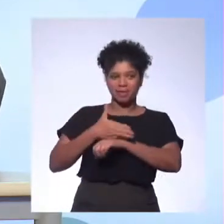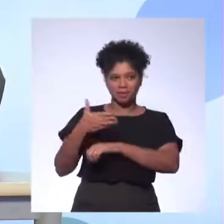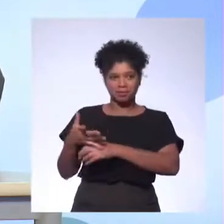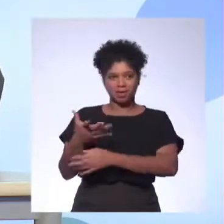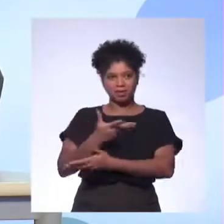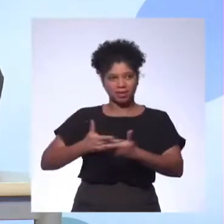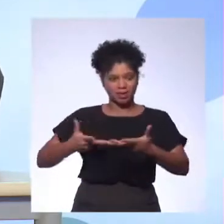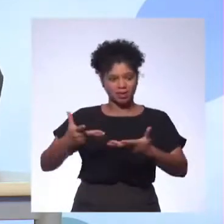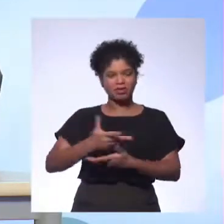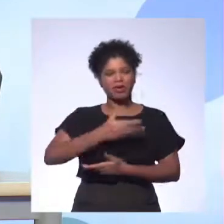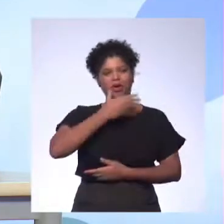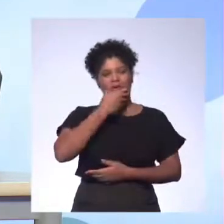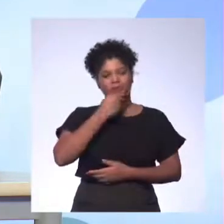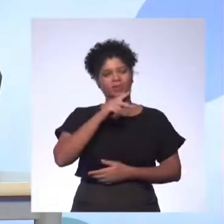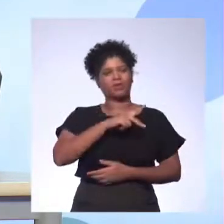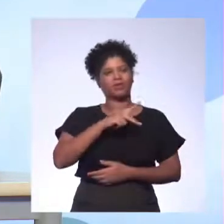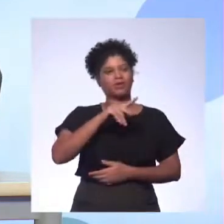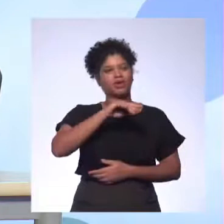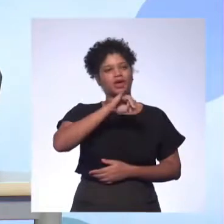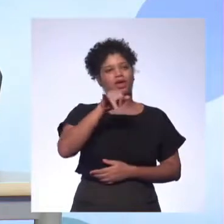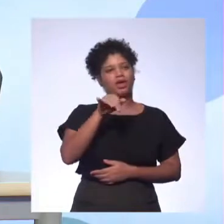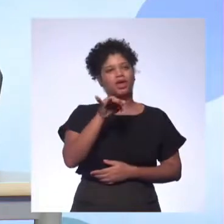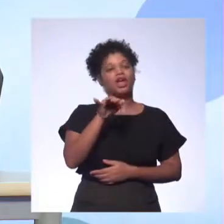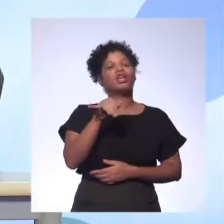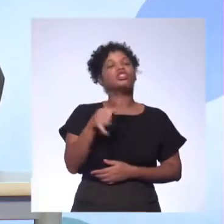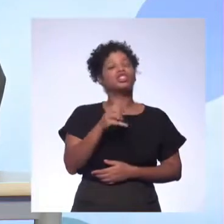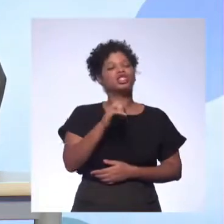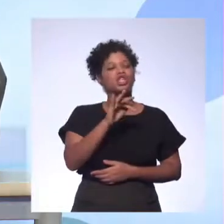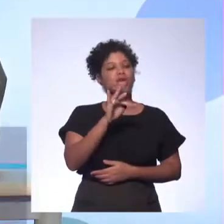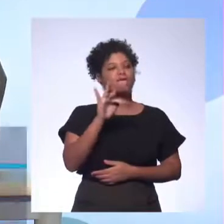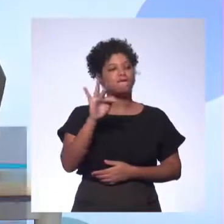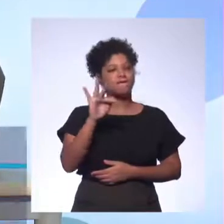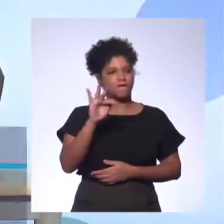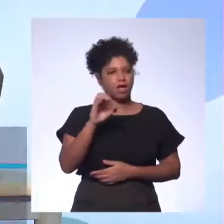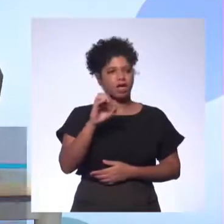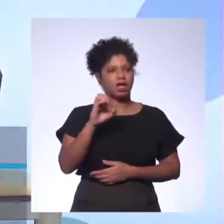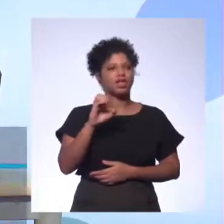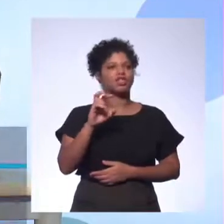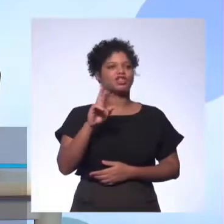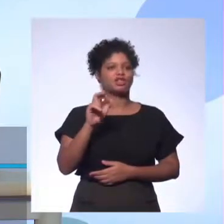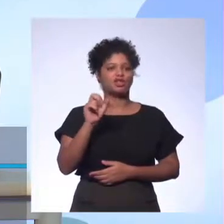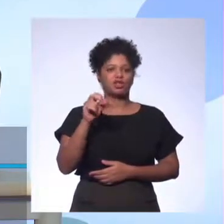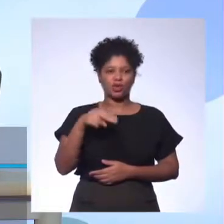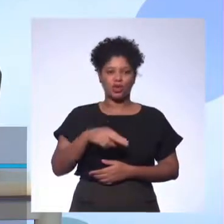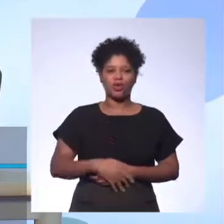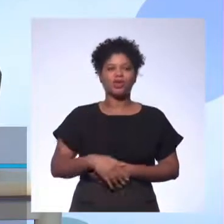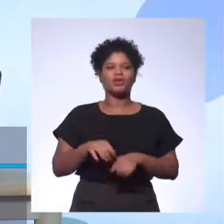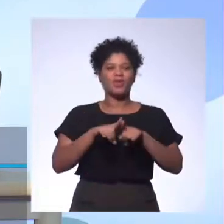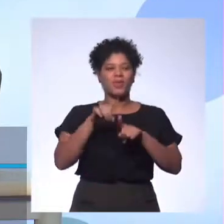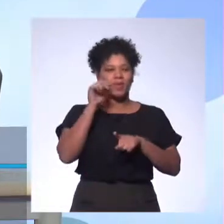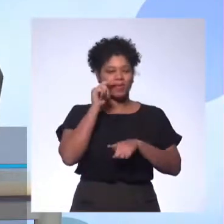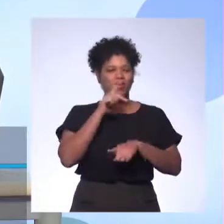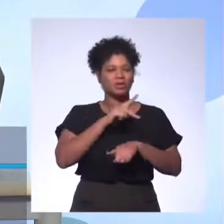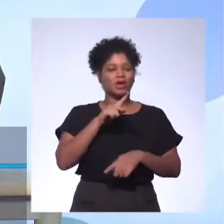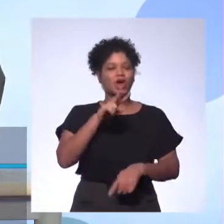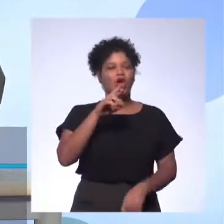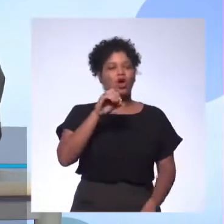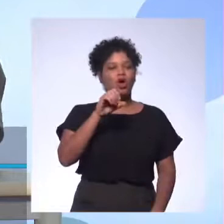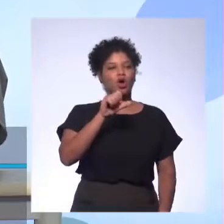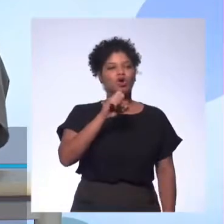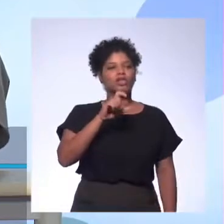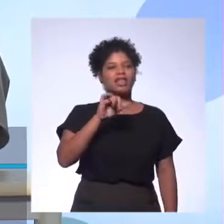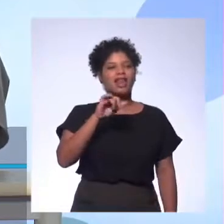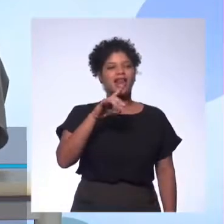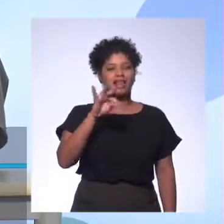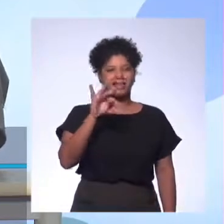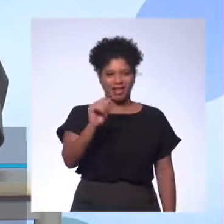parabenizando sua aula né a professora Roseli tá tá ativamente aqui participando nas interações